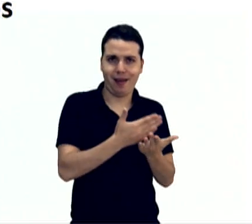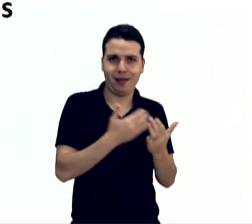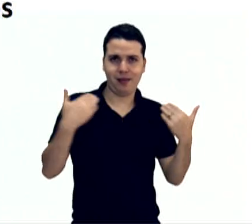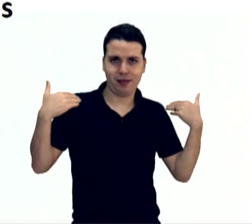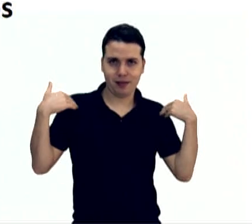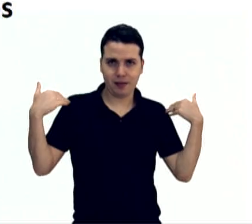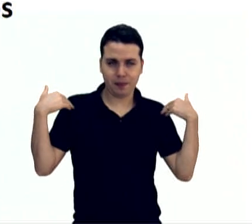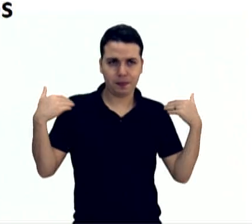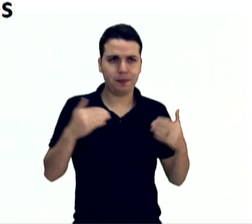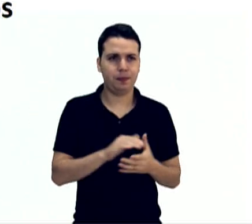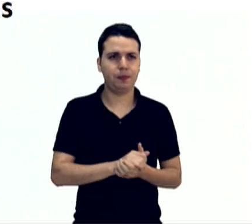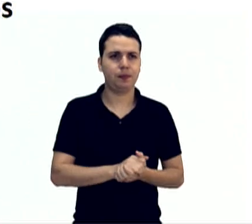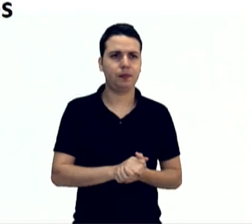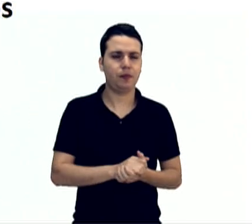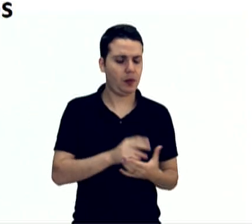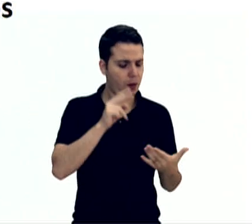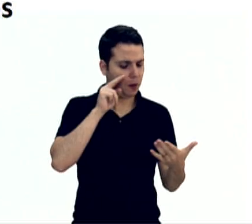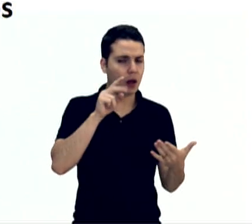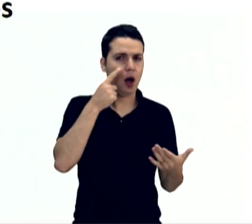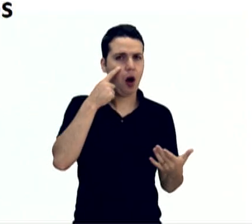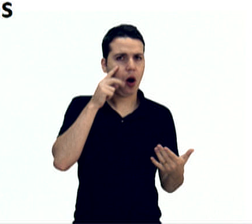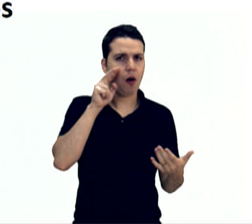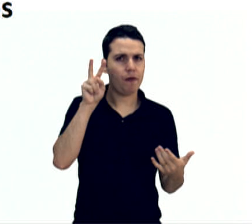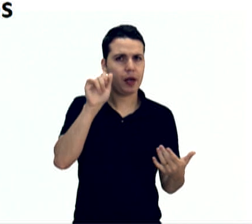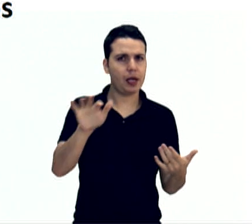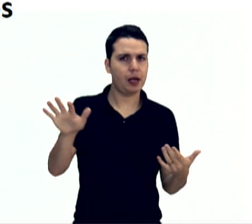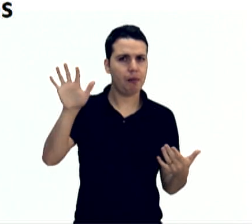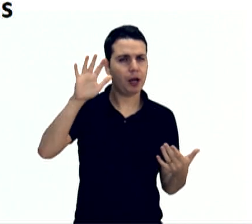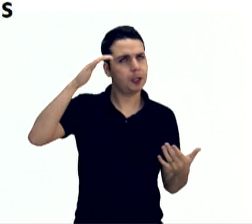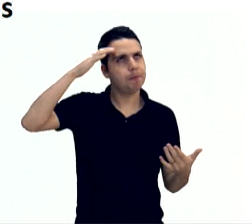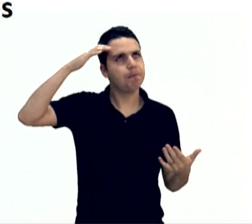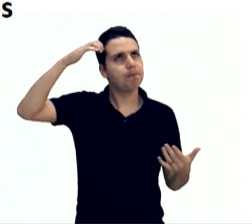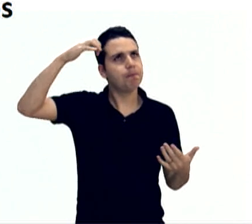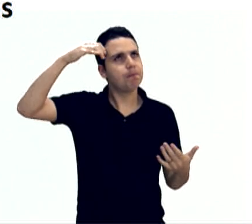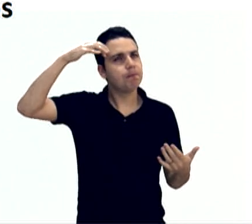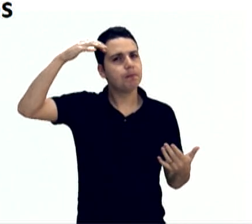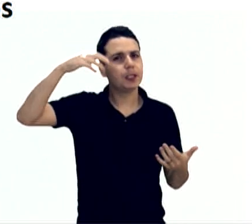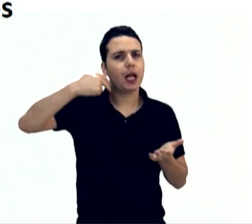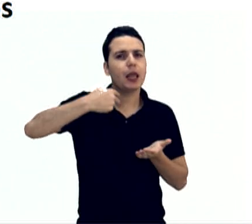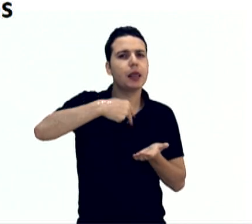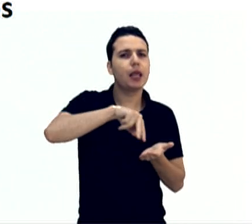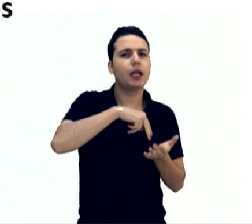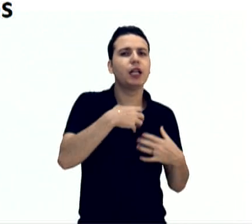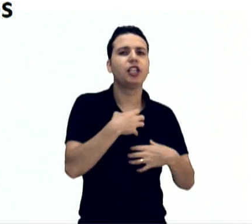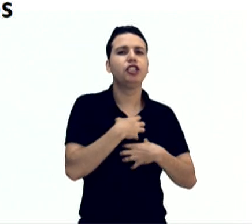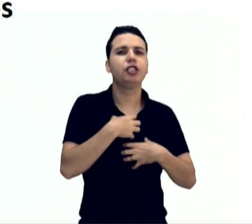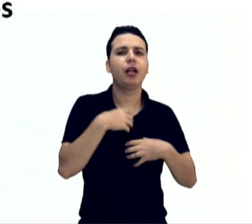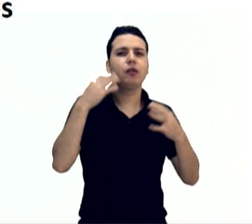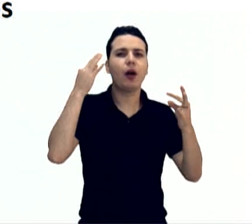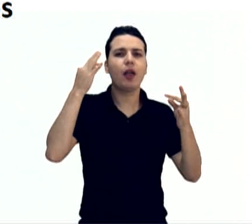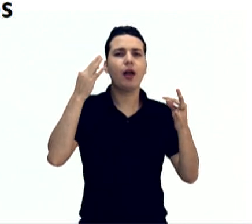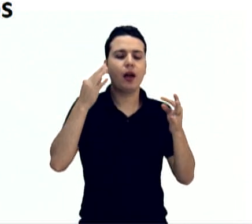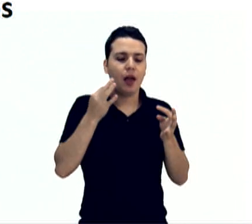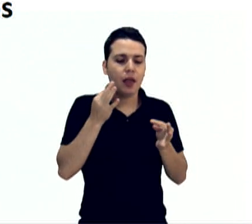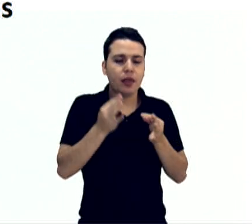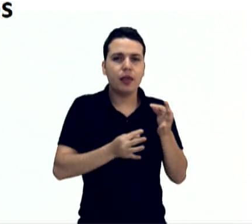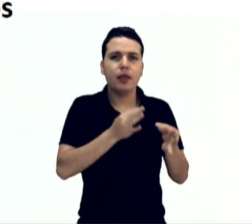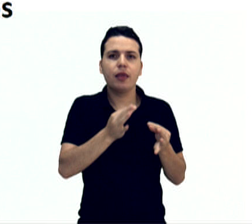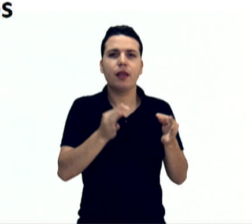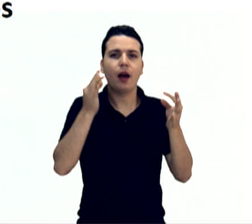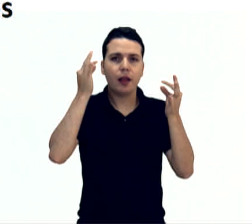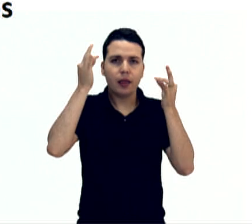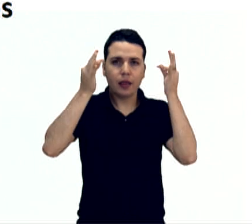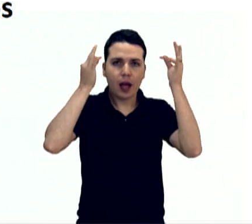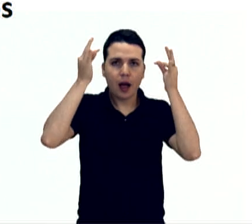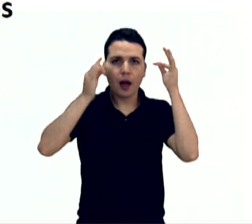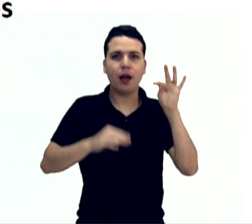vocês vão observar a imagem, refletir então sobre a dança como uma forma de terapia. Não que ela vai curar, mas